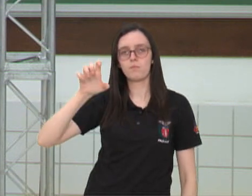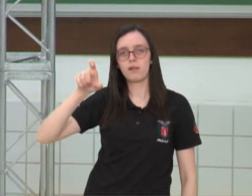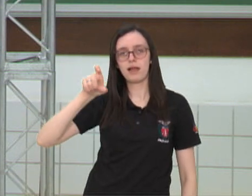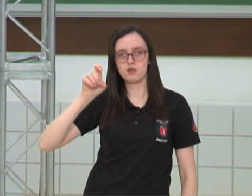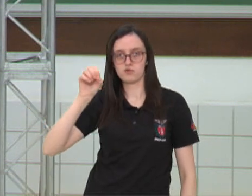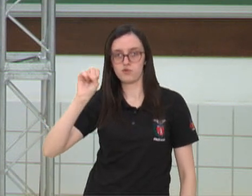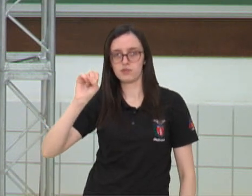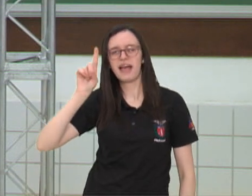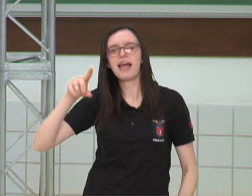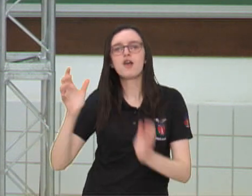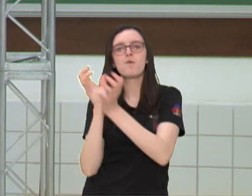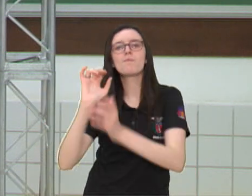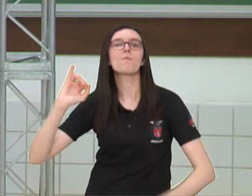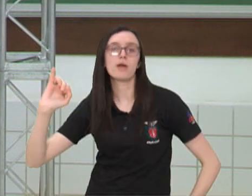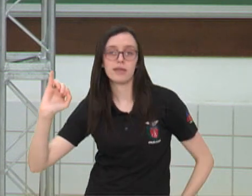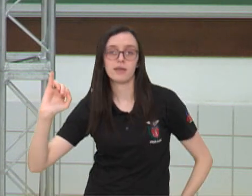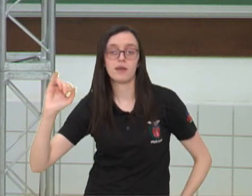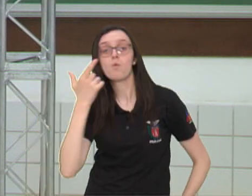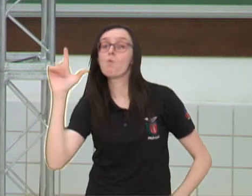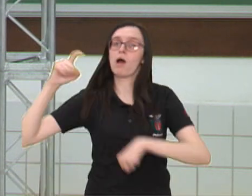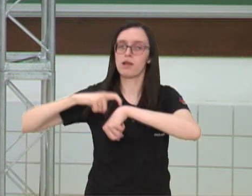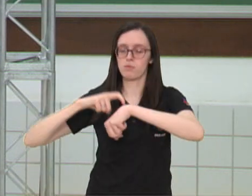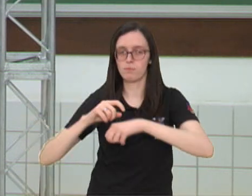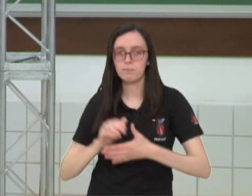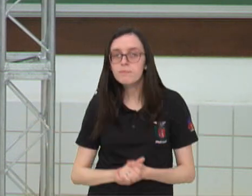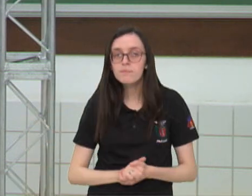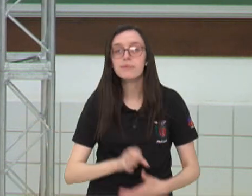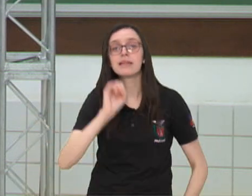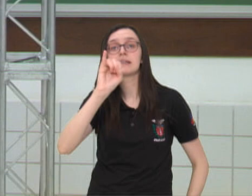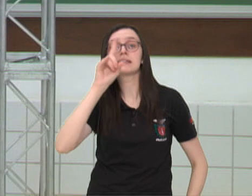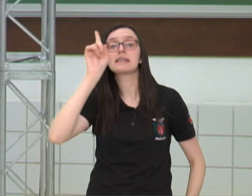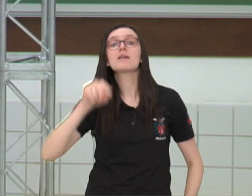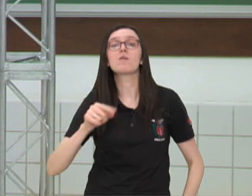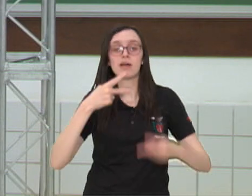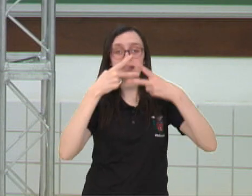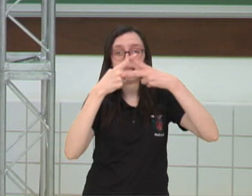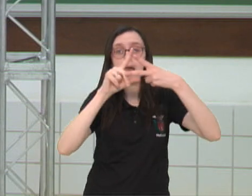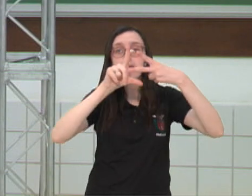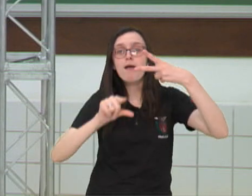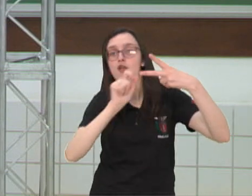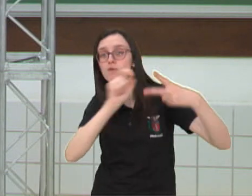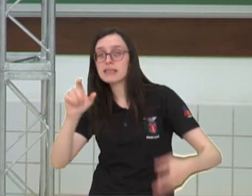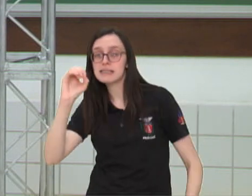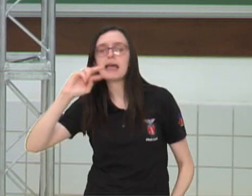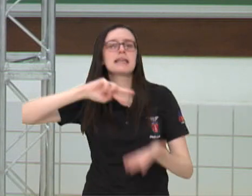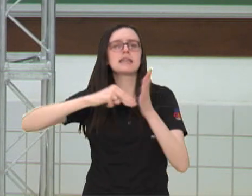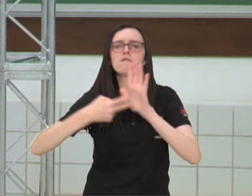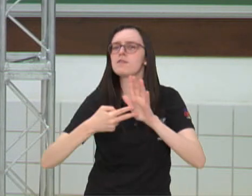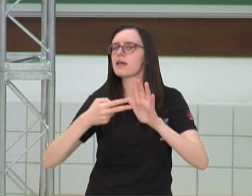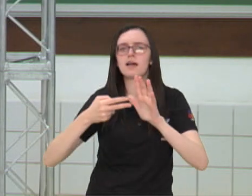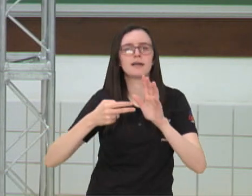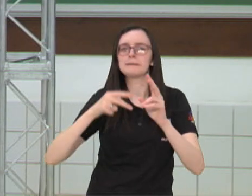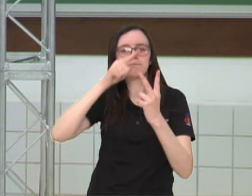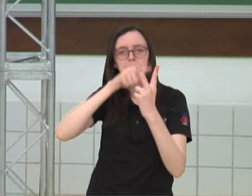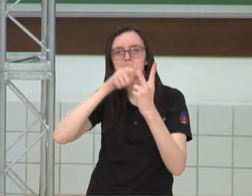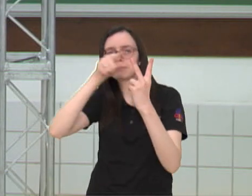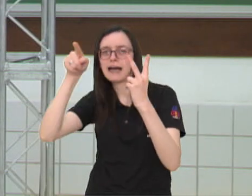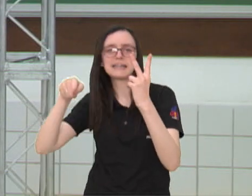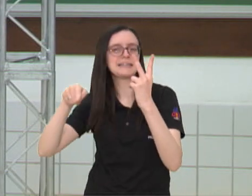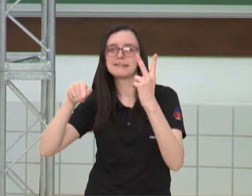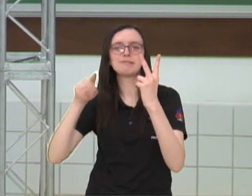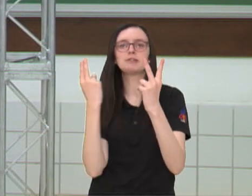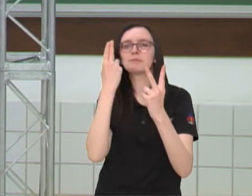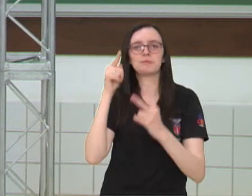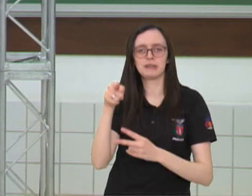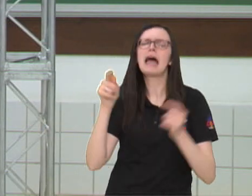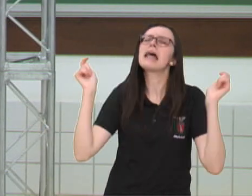não é nesse momento. Então, quando o delta é menor que zero, não tem raiz real. Não significa que não tem comportamento gráfico, que não tem parábola.